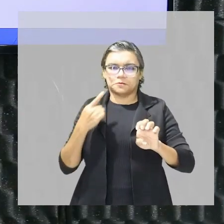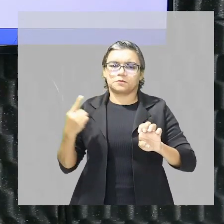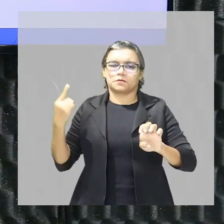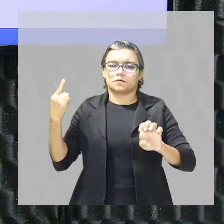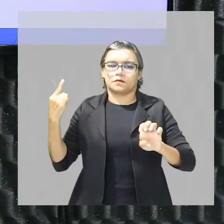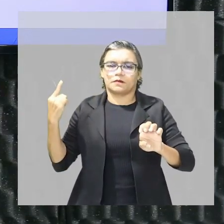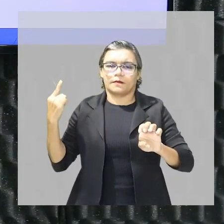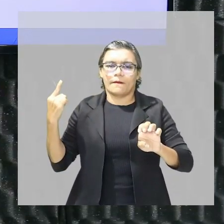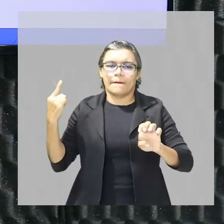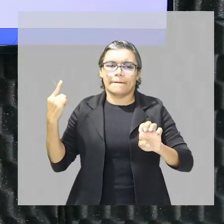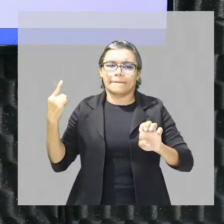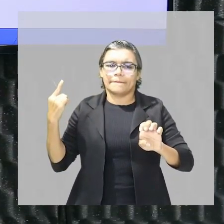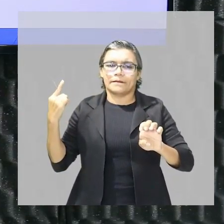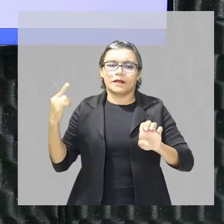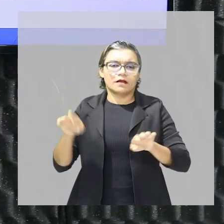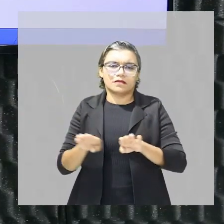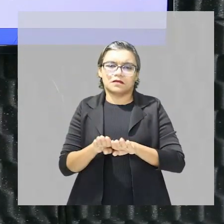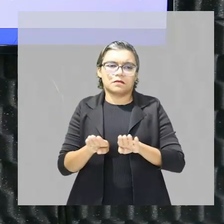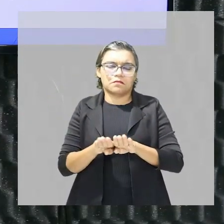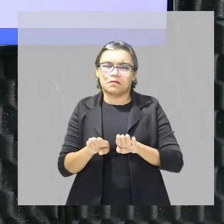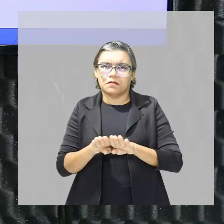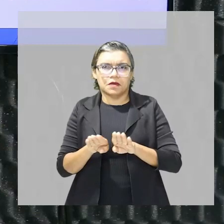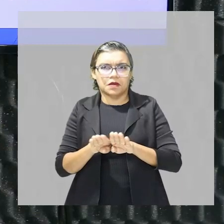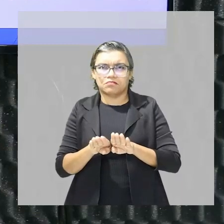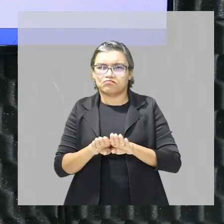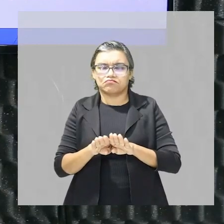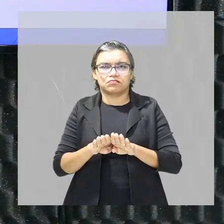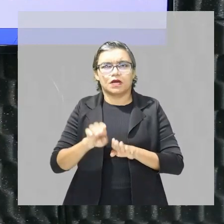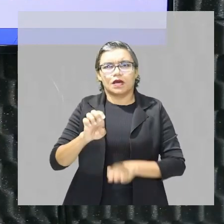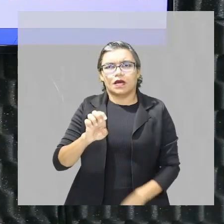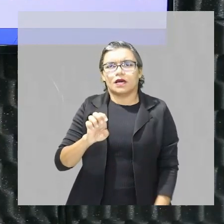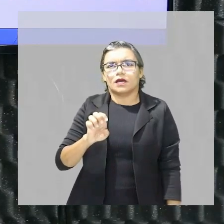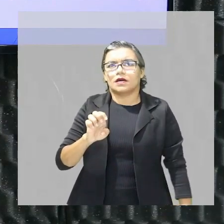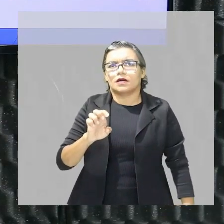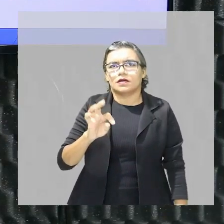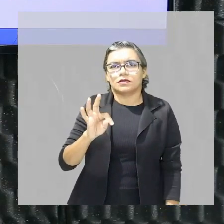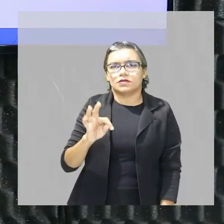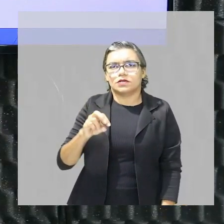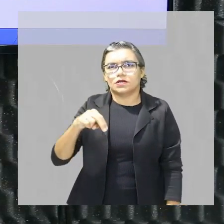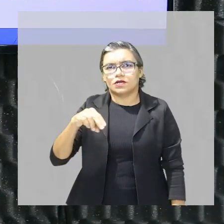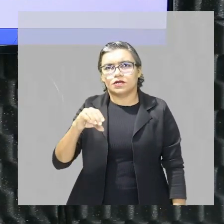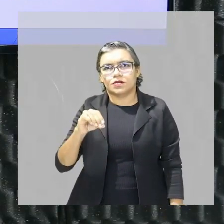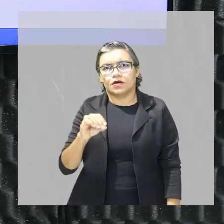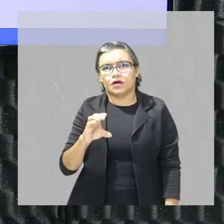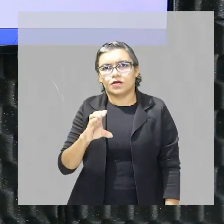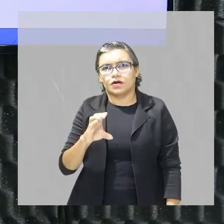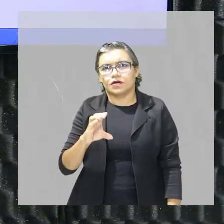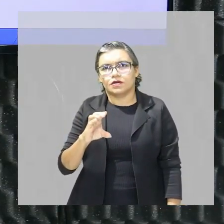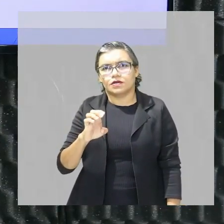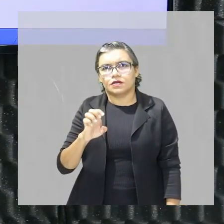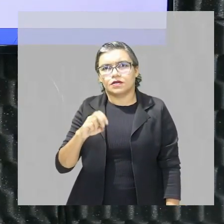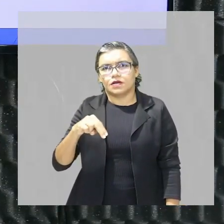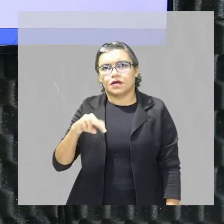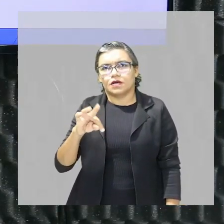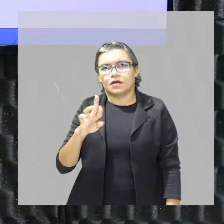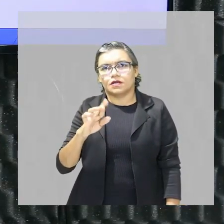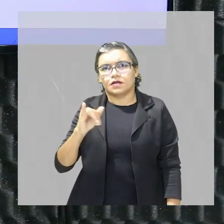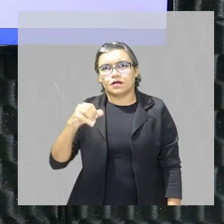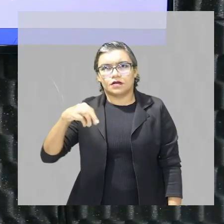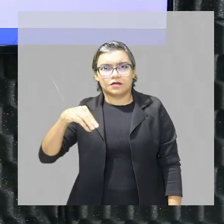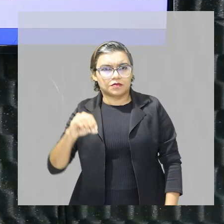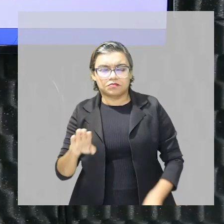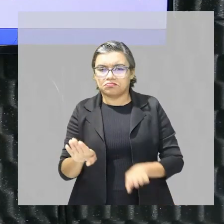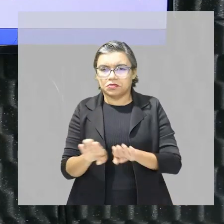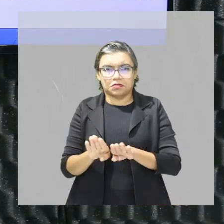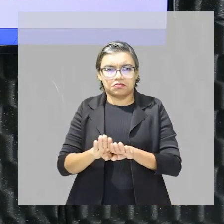etnocêntrica não é um etnocentrismo a valoração aí de uma determinada Cultura como padrão o que nós podemos perceber